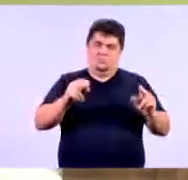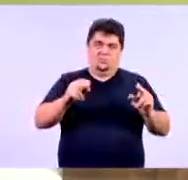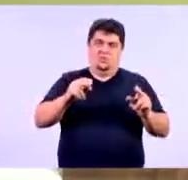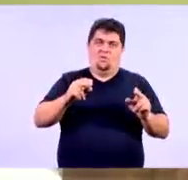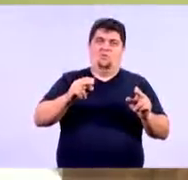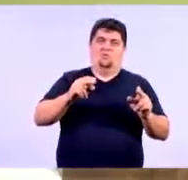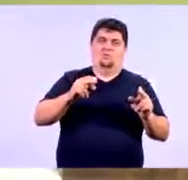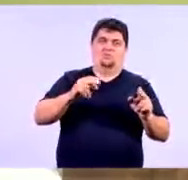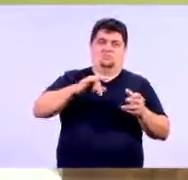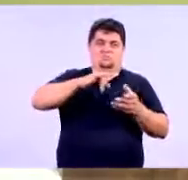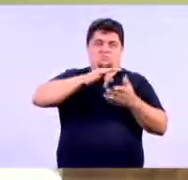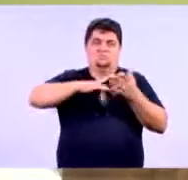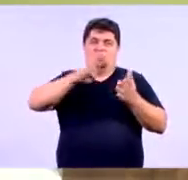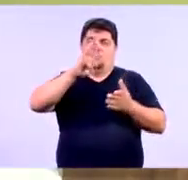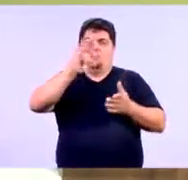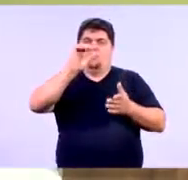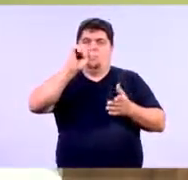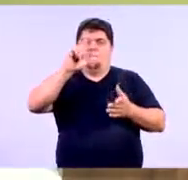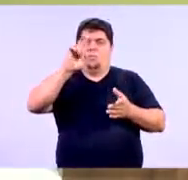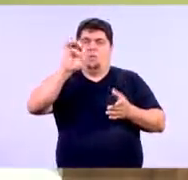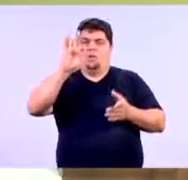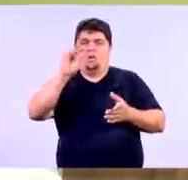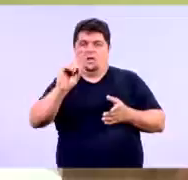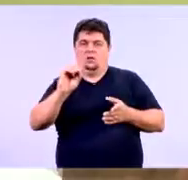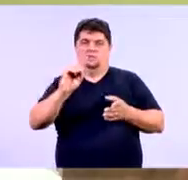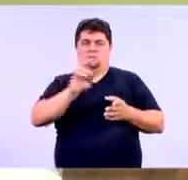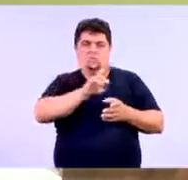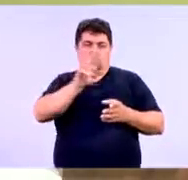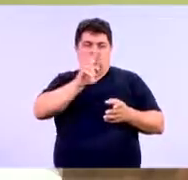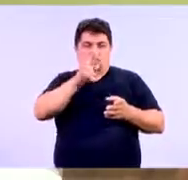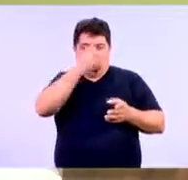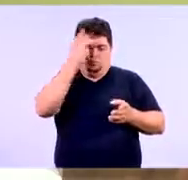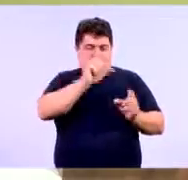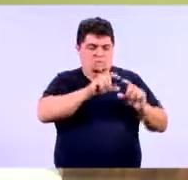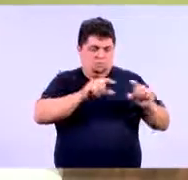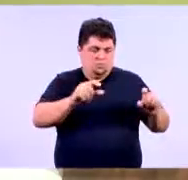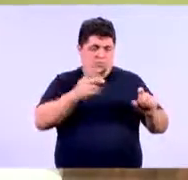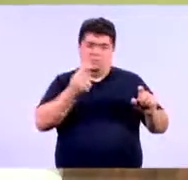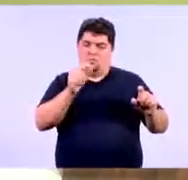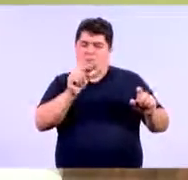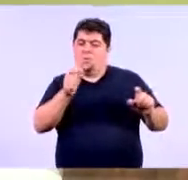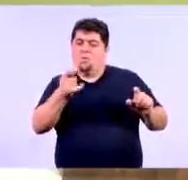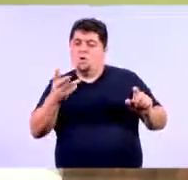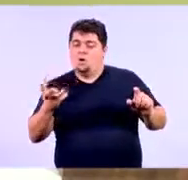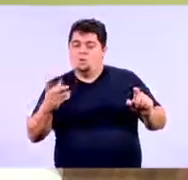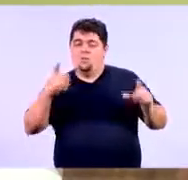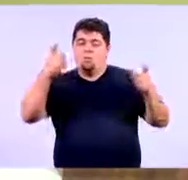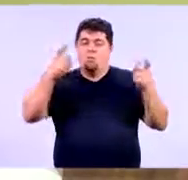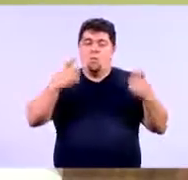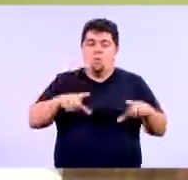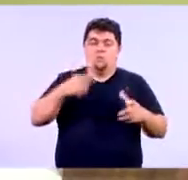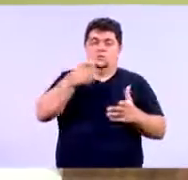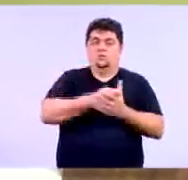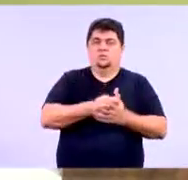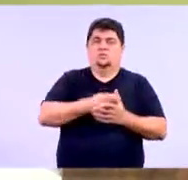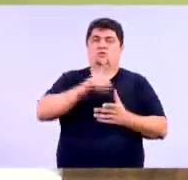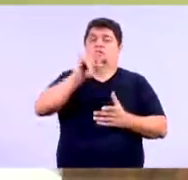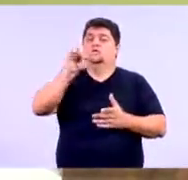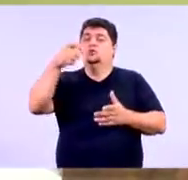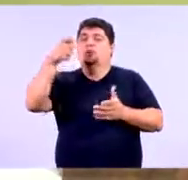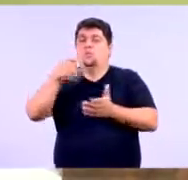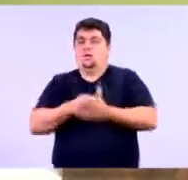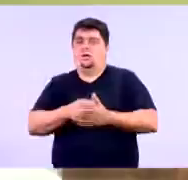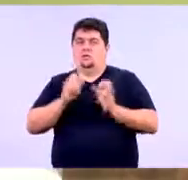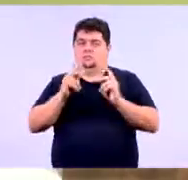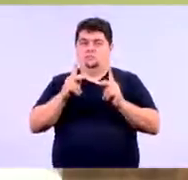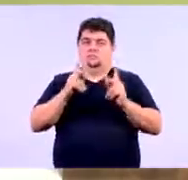Vai chegar discriminado, quem vai lá está constando o nome do contribuinte, o valor que tem que pagar, onde deve pagar, qual é a data,